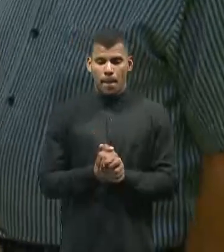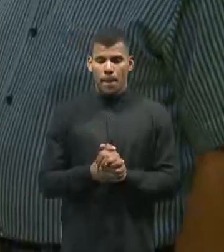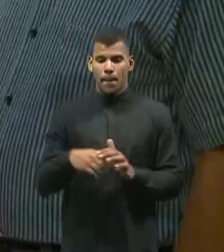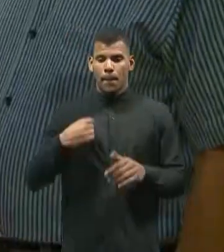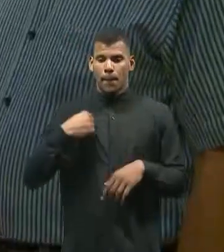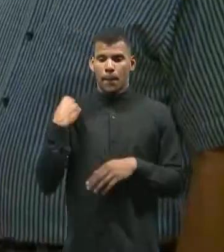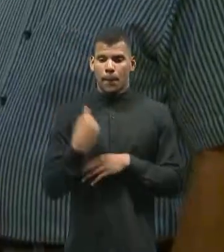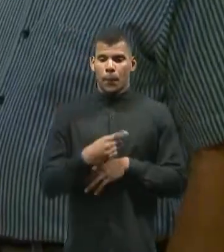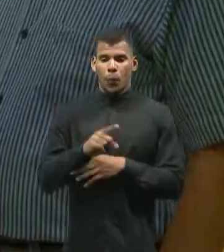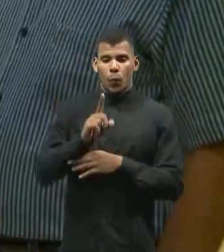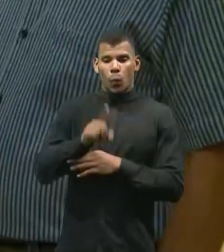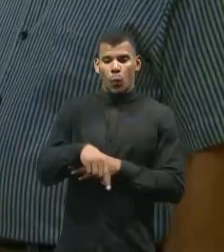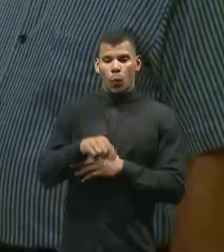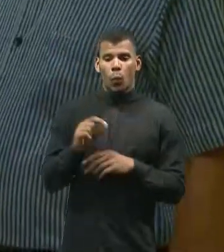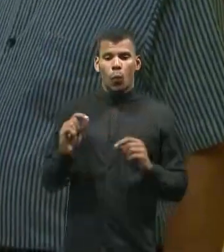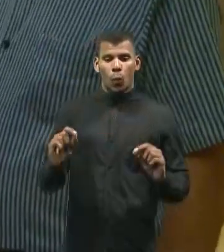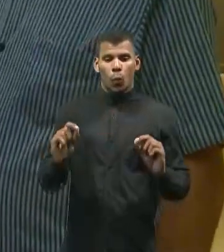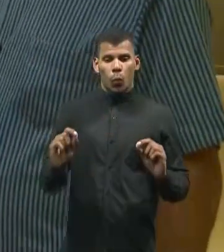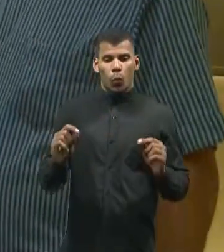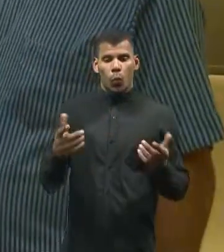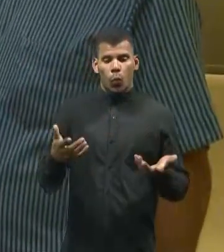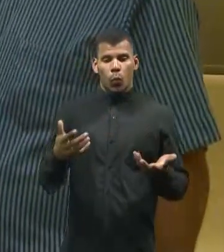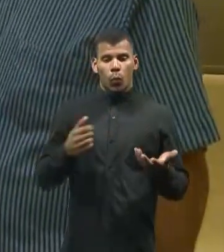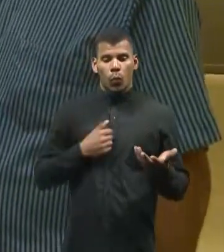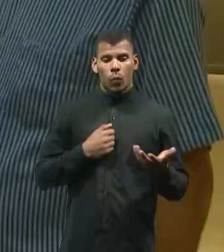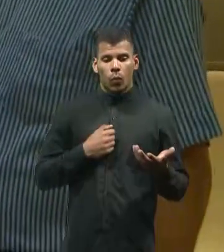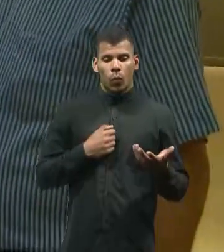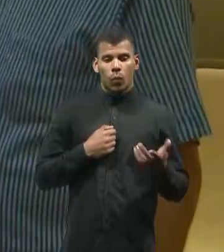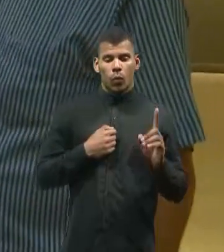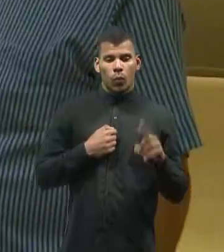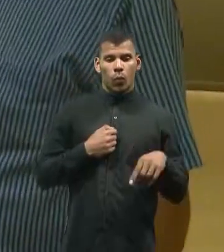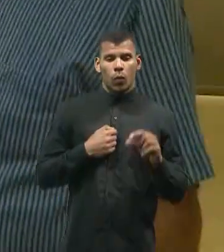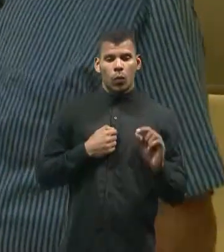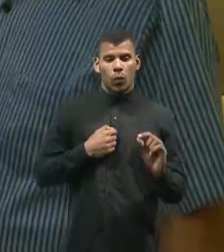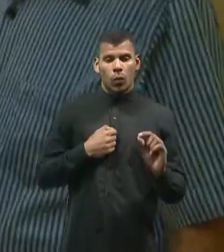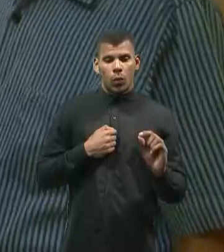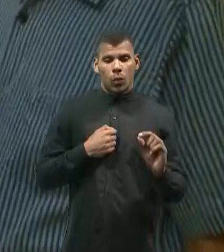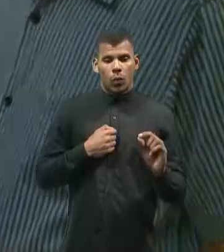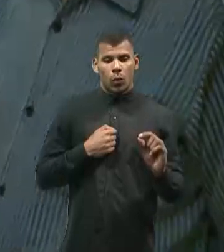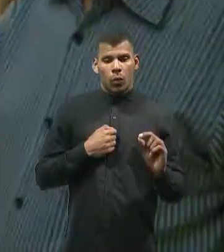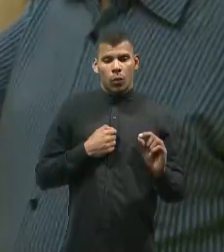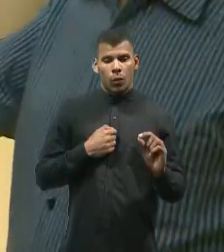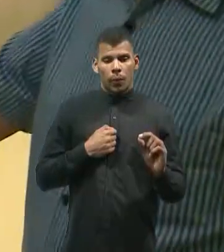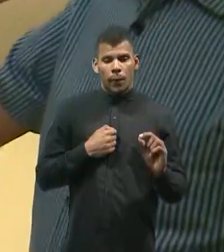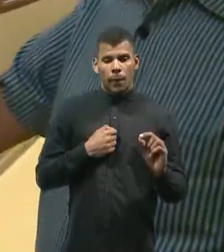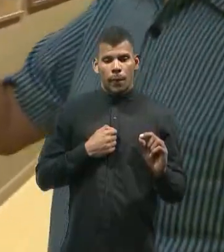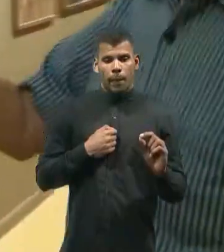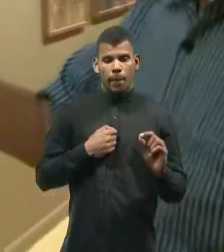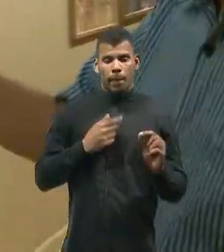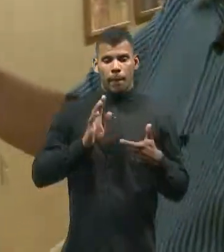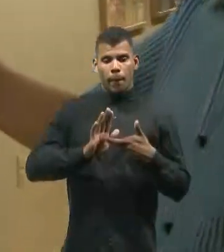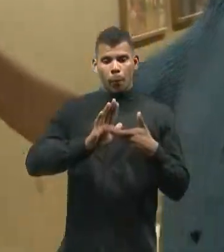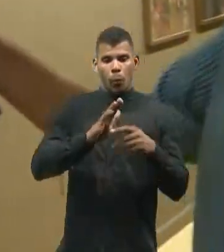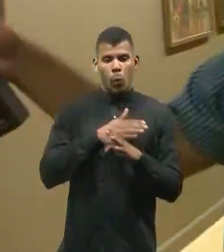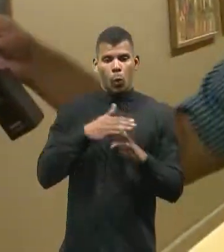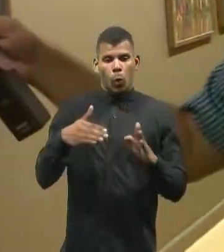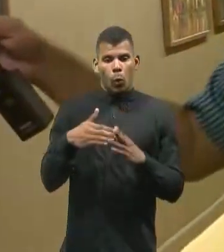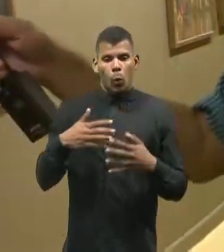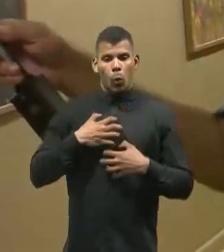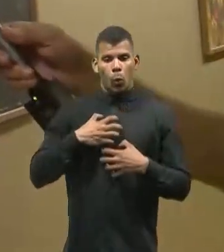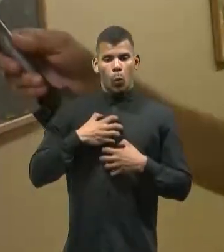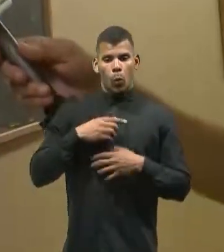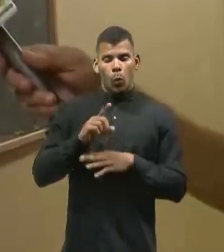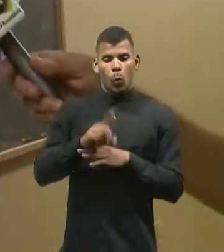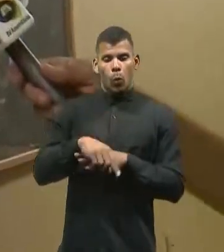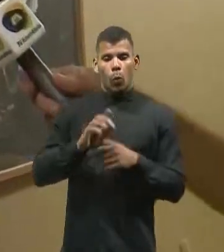Esse aqui é um processo de expor tudo aquilo que você sente. Então, é